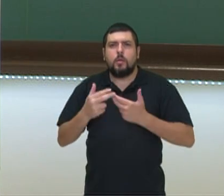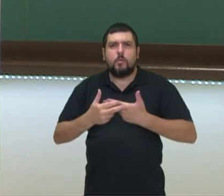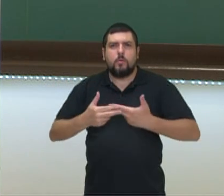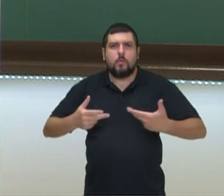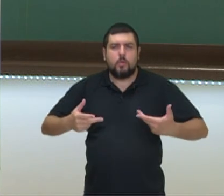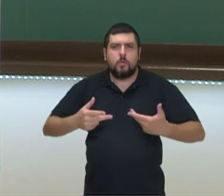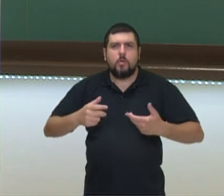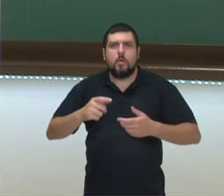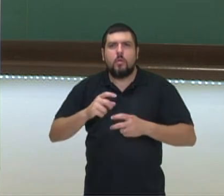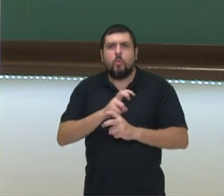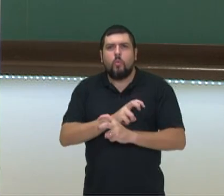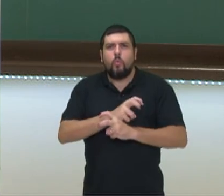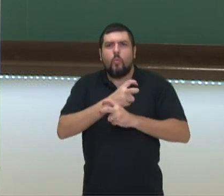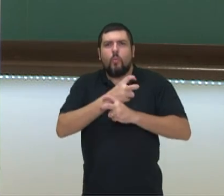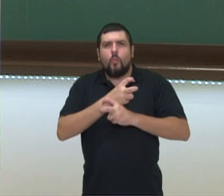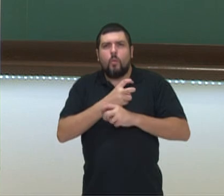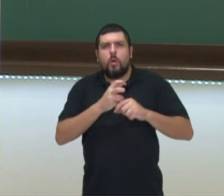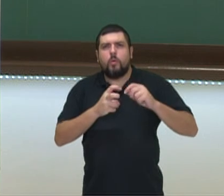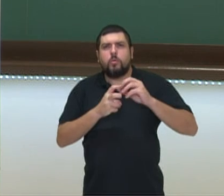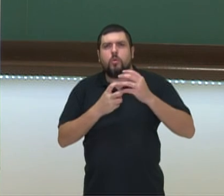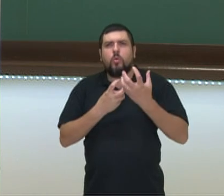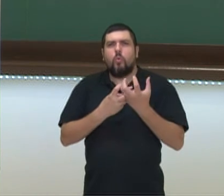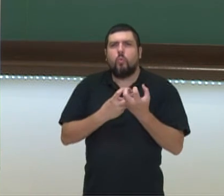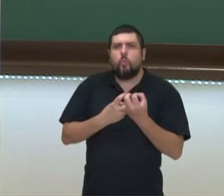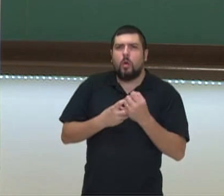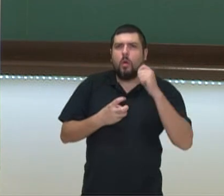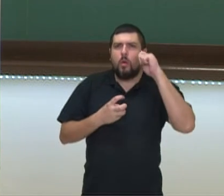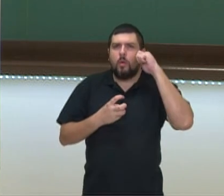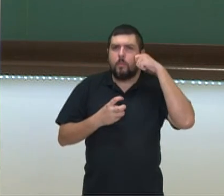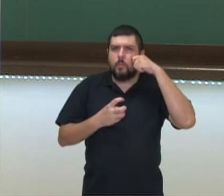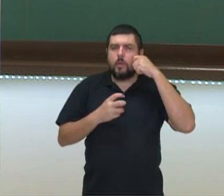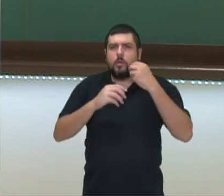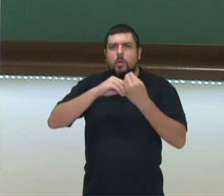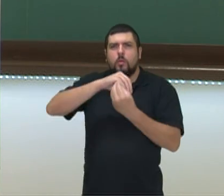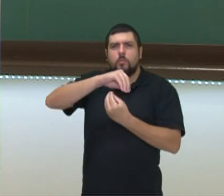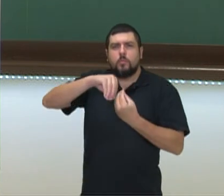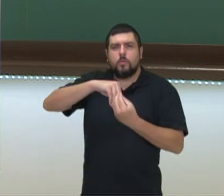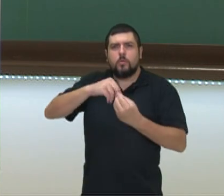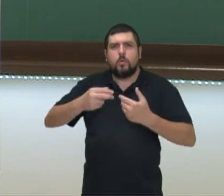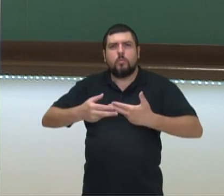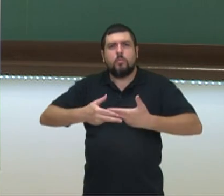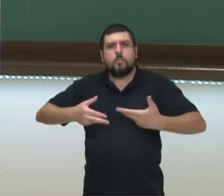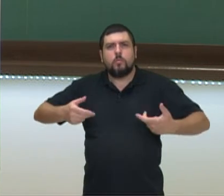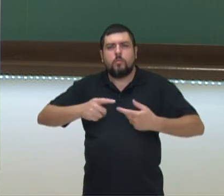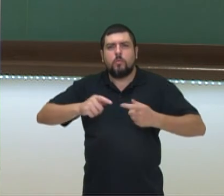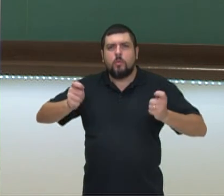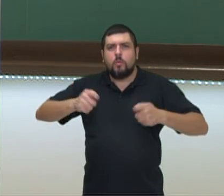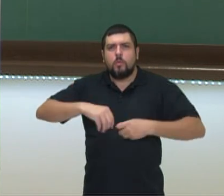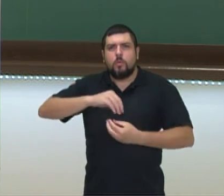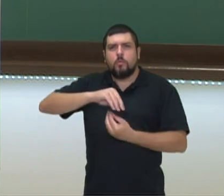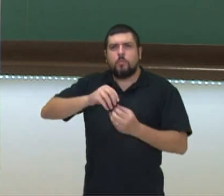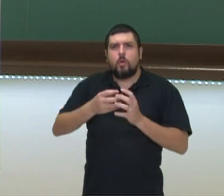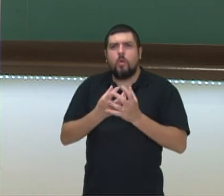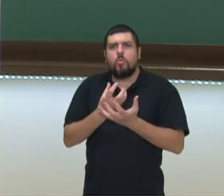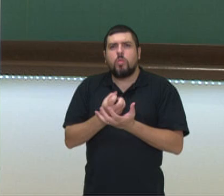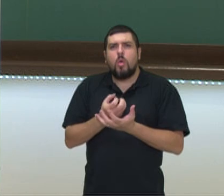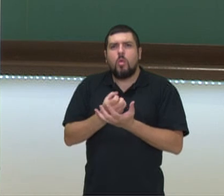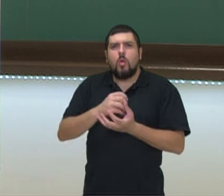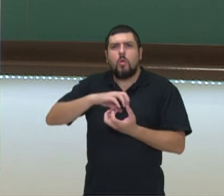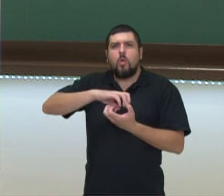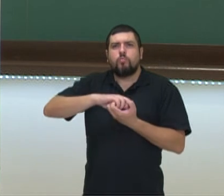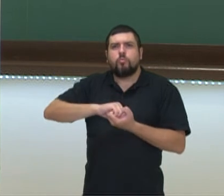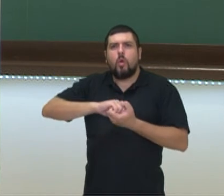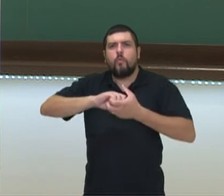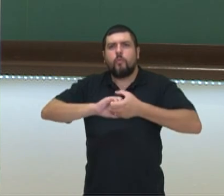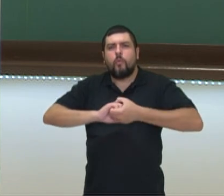osso carbonizado, um mineral, um carvão, misturado com algo que pudesse, né, fazer uma aglutinação, desse